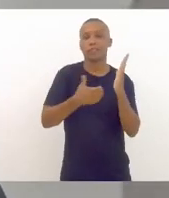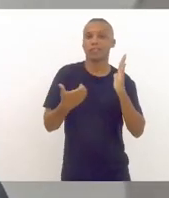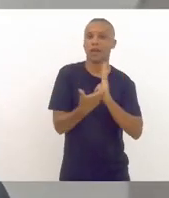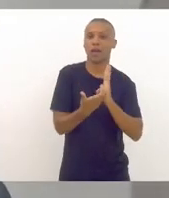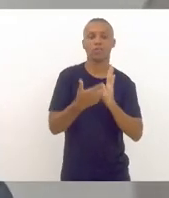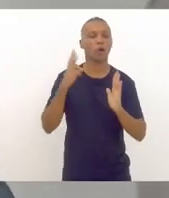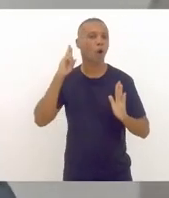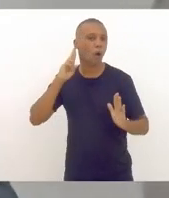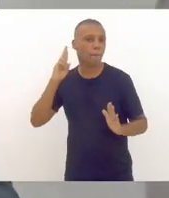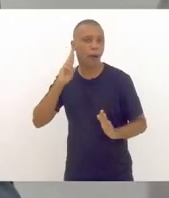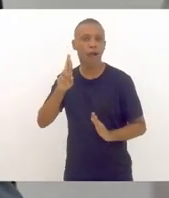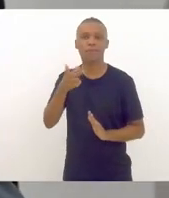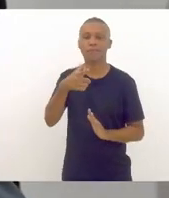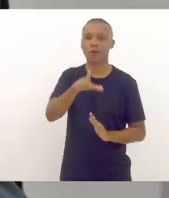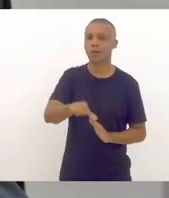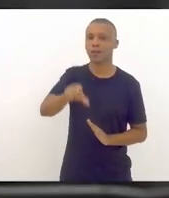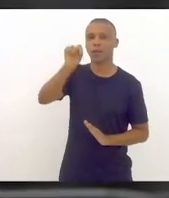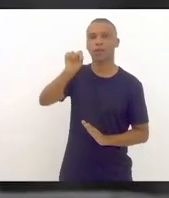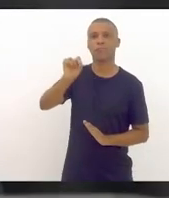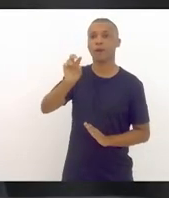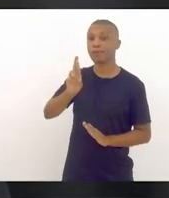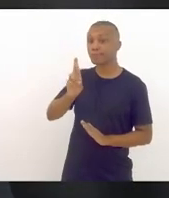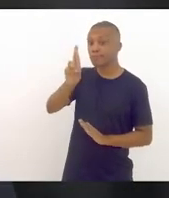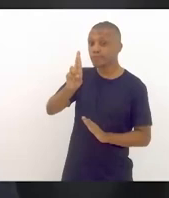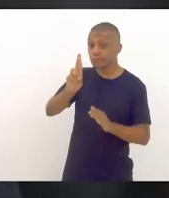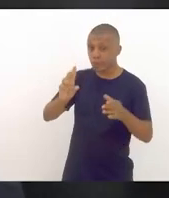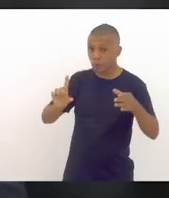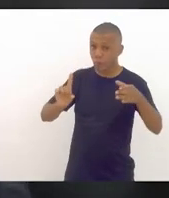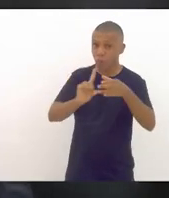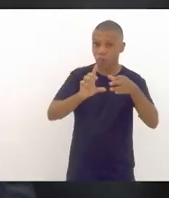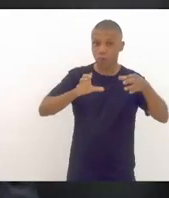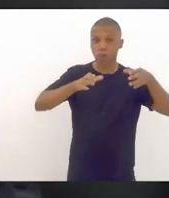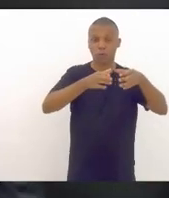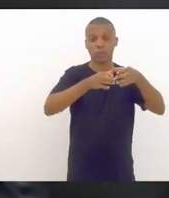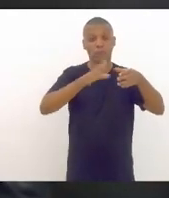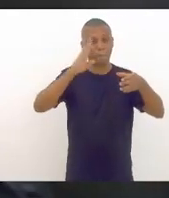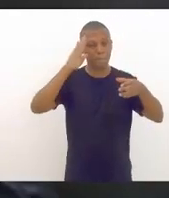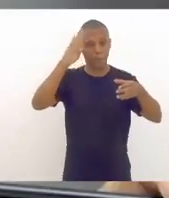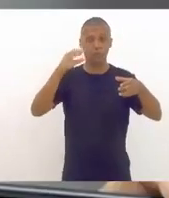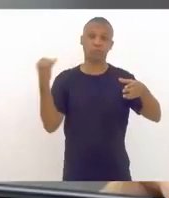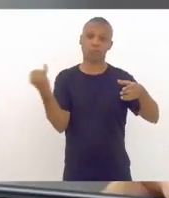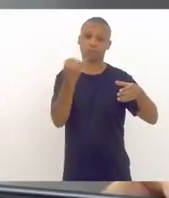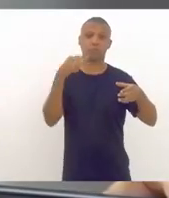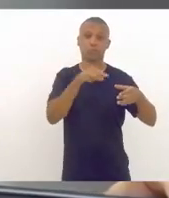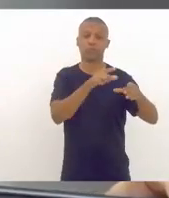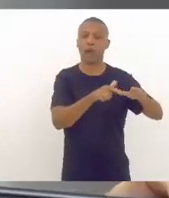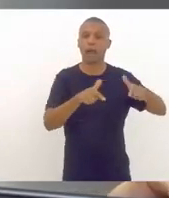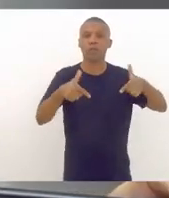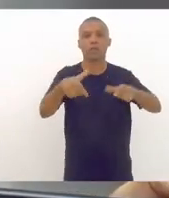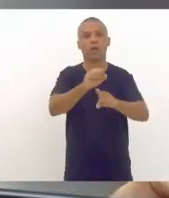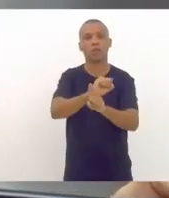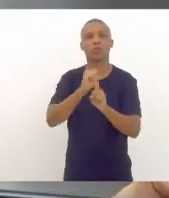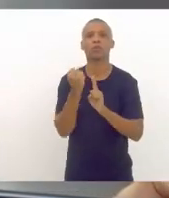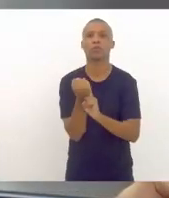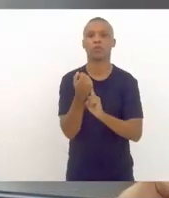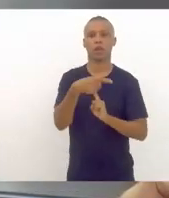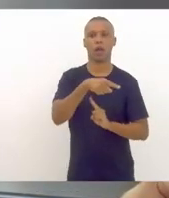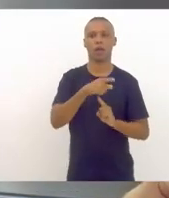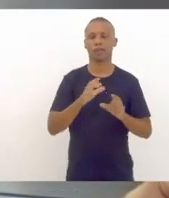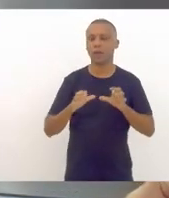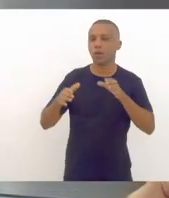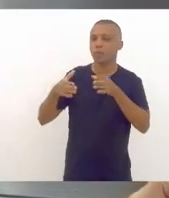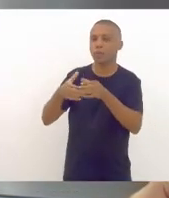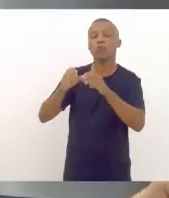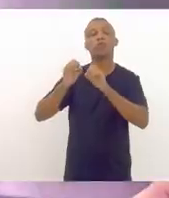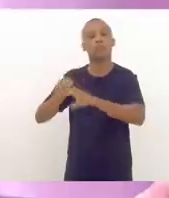para presidir algumas das mais importantes comissões do Senado, como a Comissão de Assuntos Sociais e a Comissão de